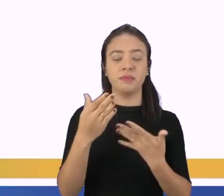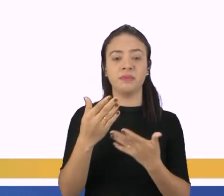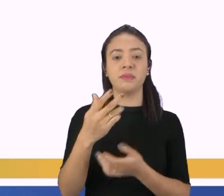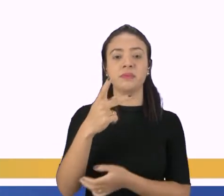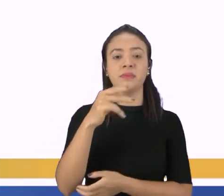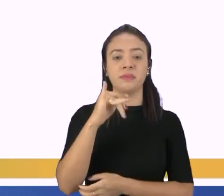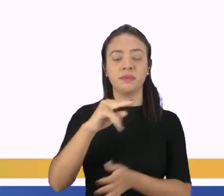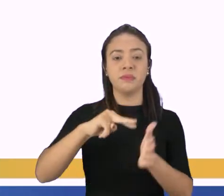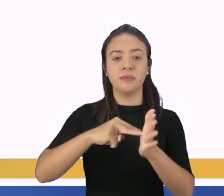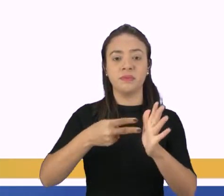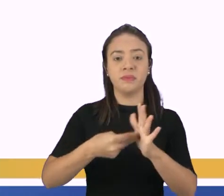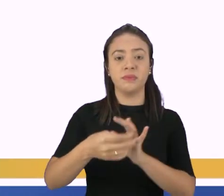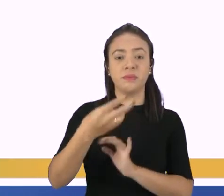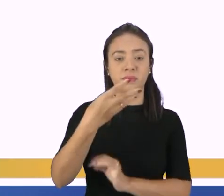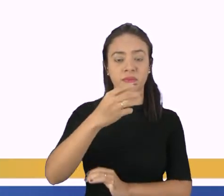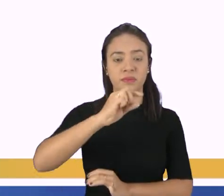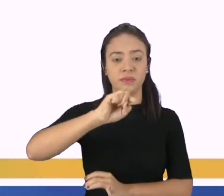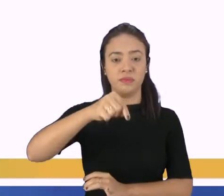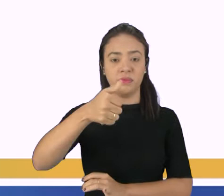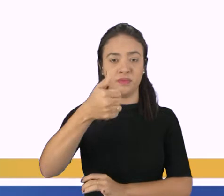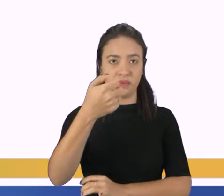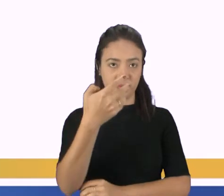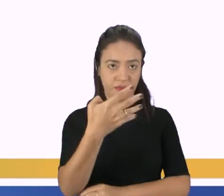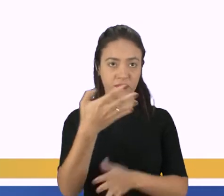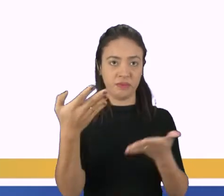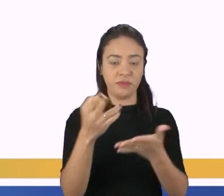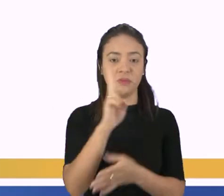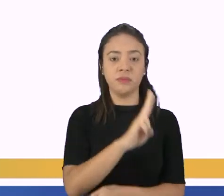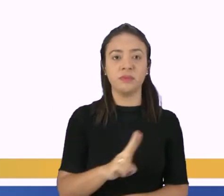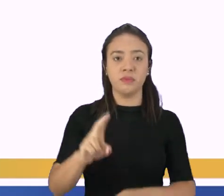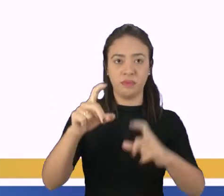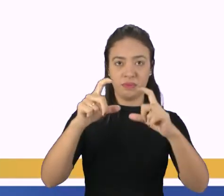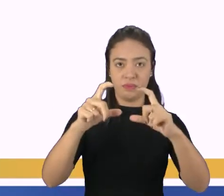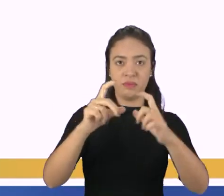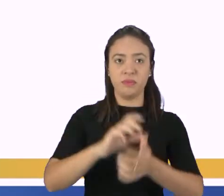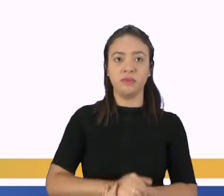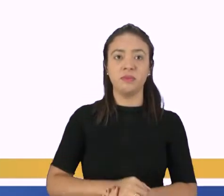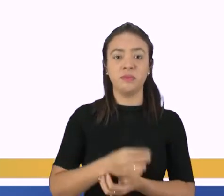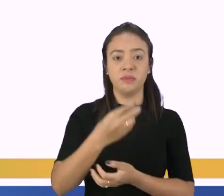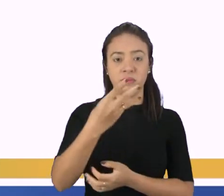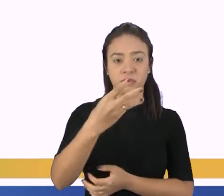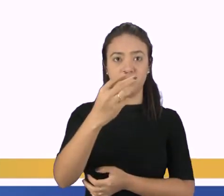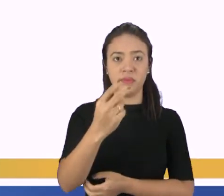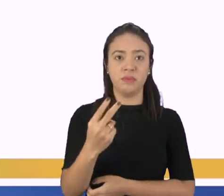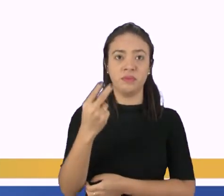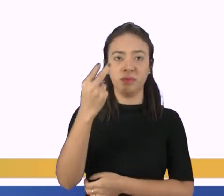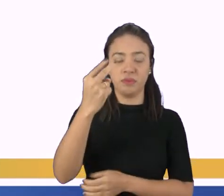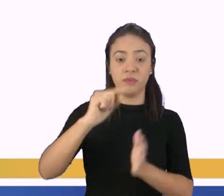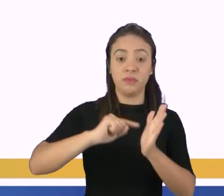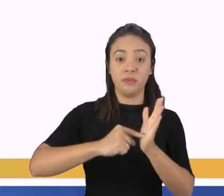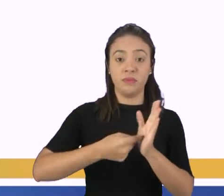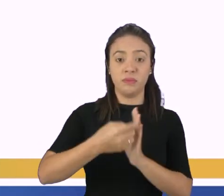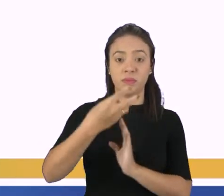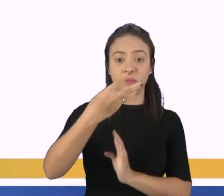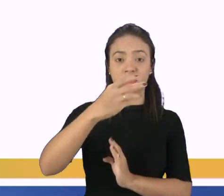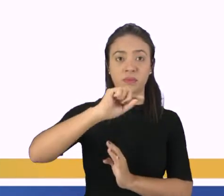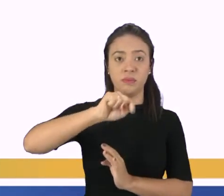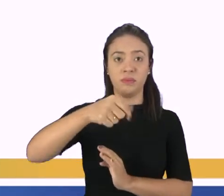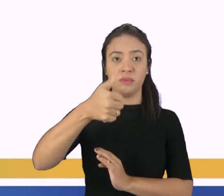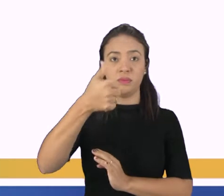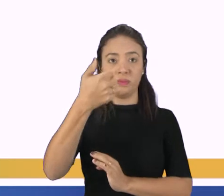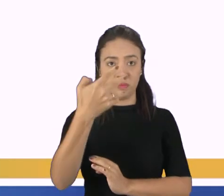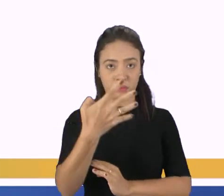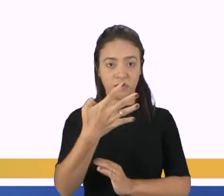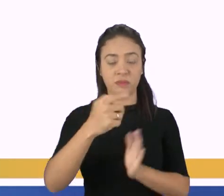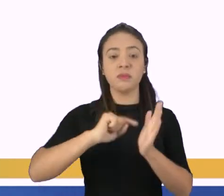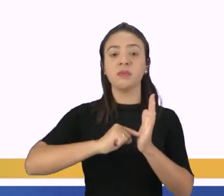nós vale 3,14, então é só eu colocar na continha. 3² multiplicado por